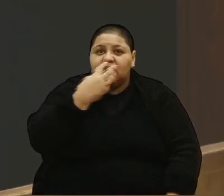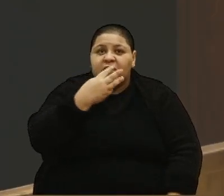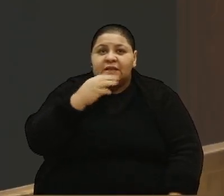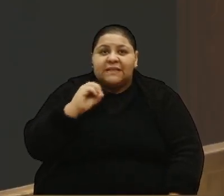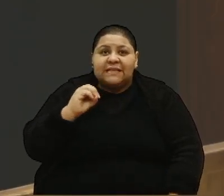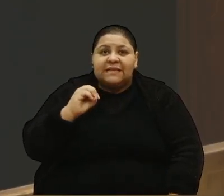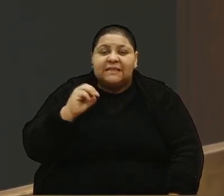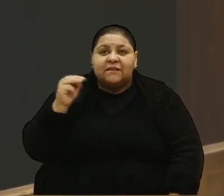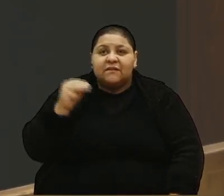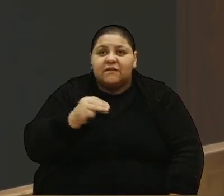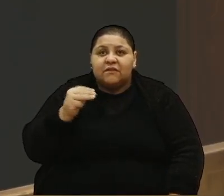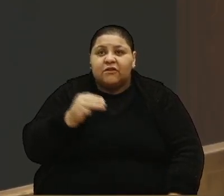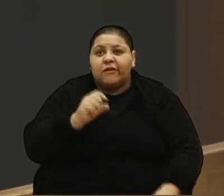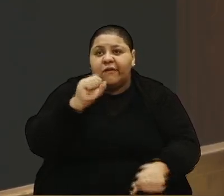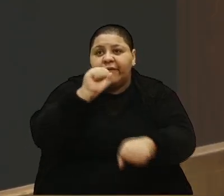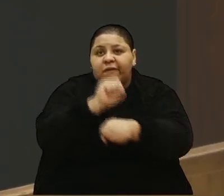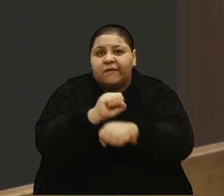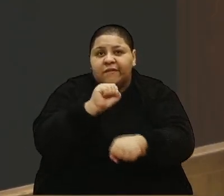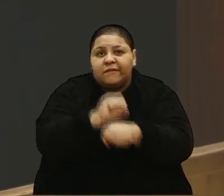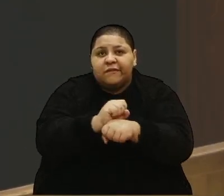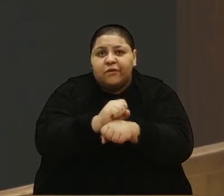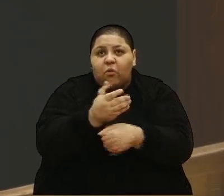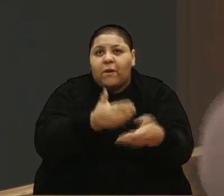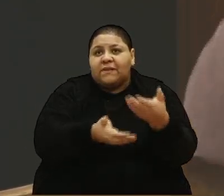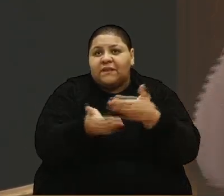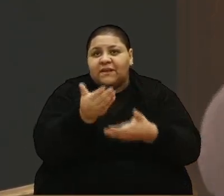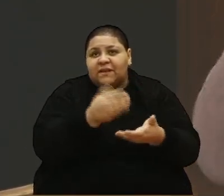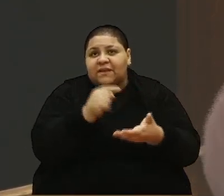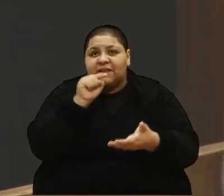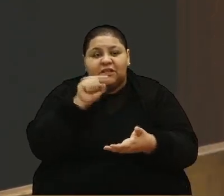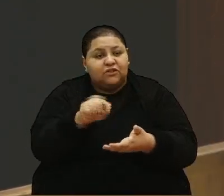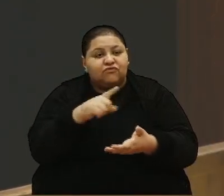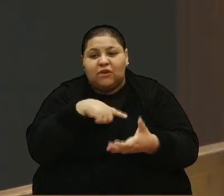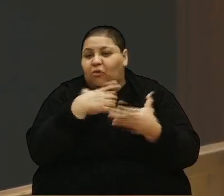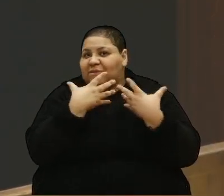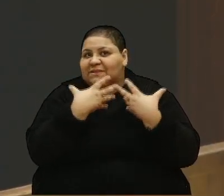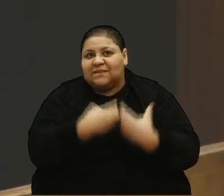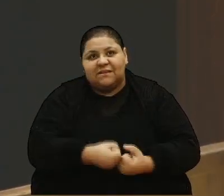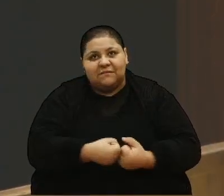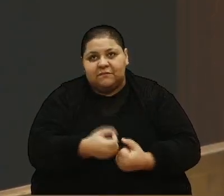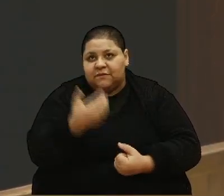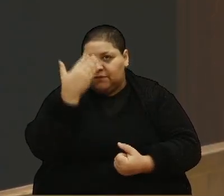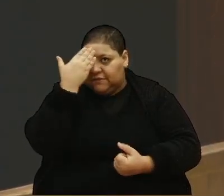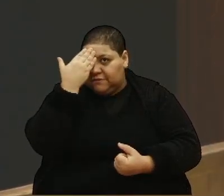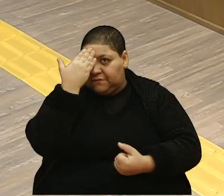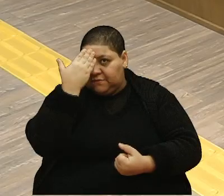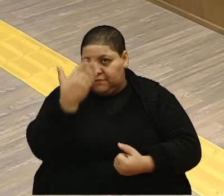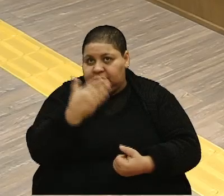minutos aguardando uma consulta. Isso é inadmissível. Muito obrigado.